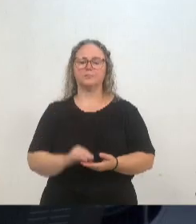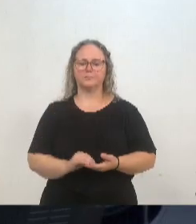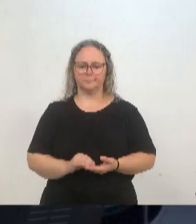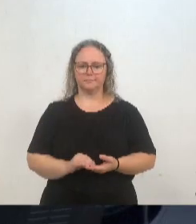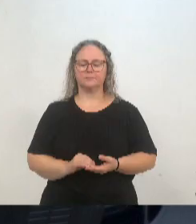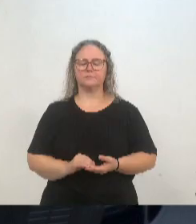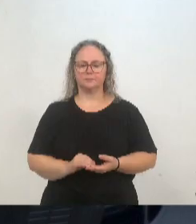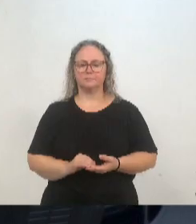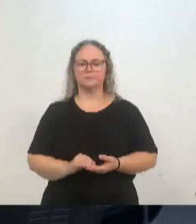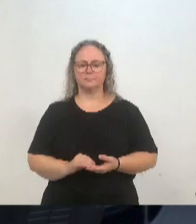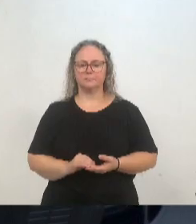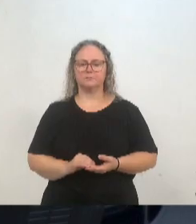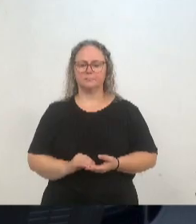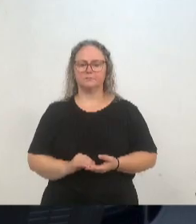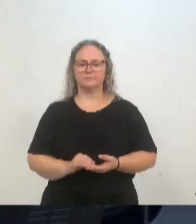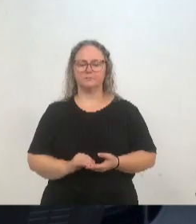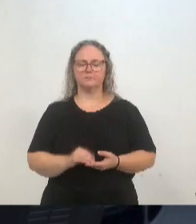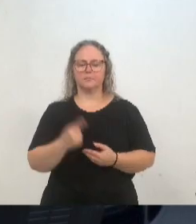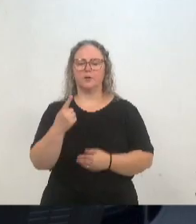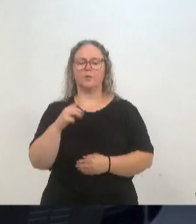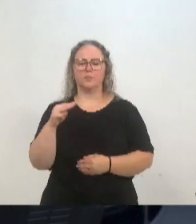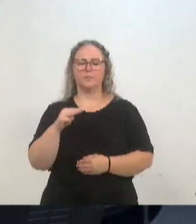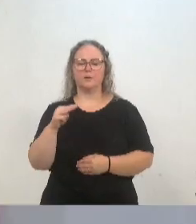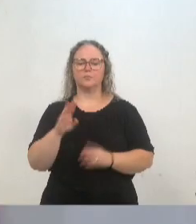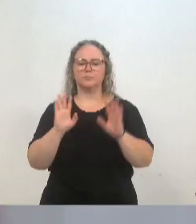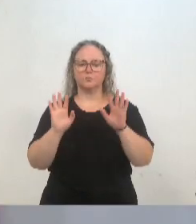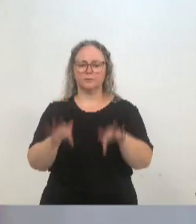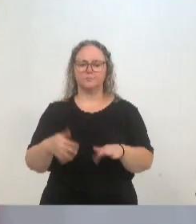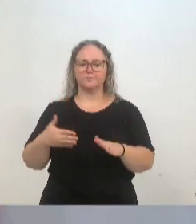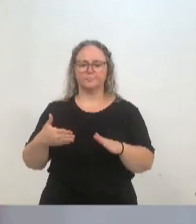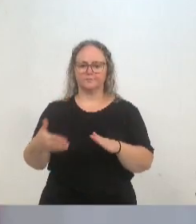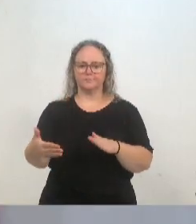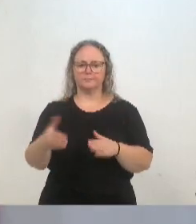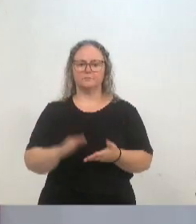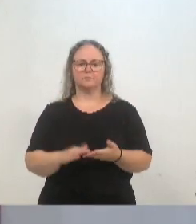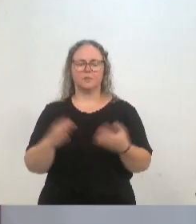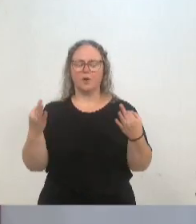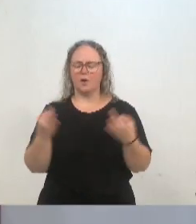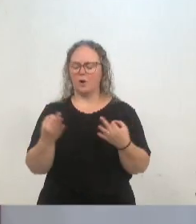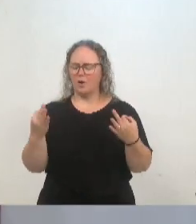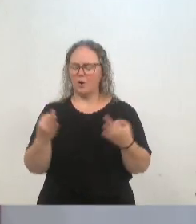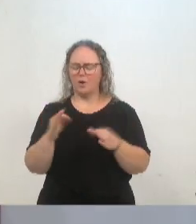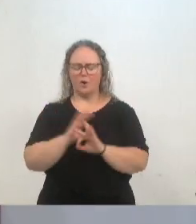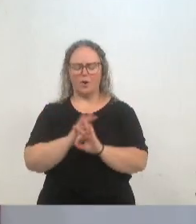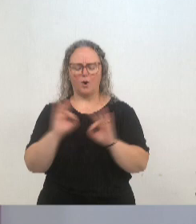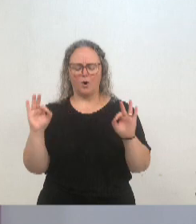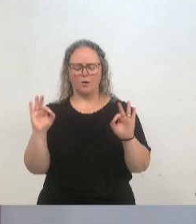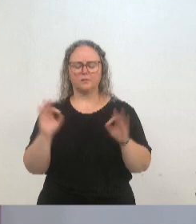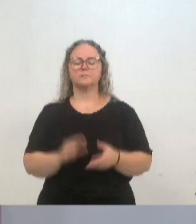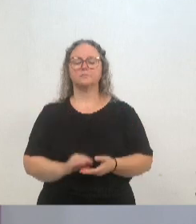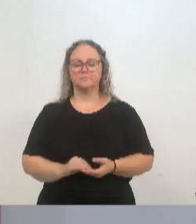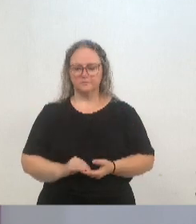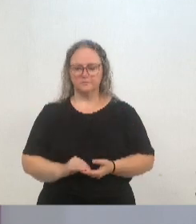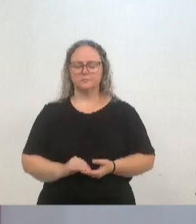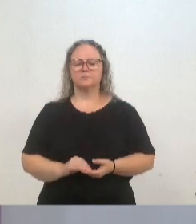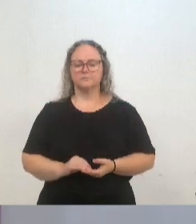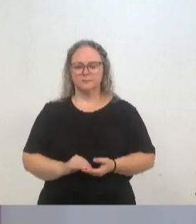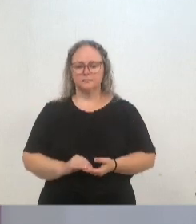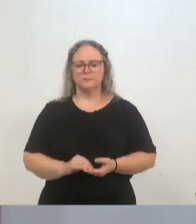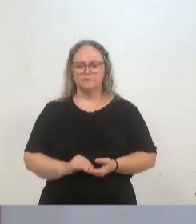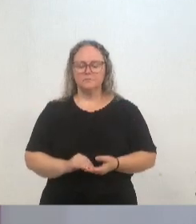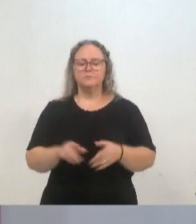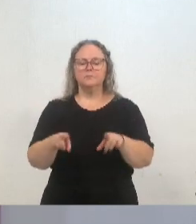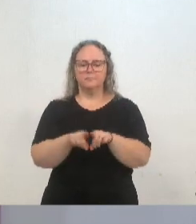um minuto para concluir seu pensamento na tarde de hoje. Perfeitas colocações, vereador Brunin, e quero dizer, inclusive, que